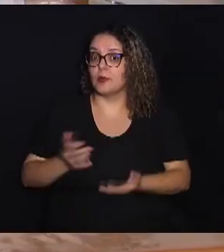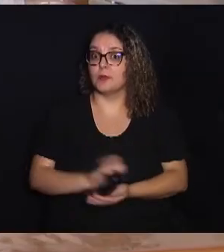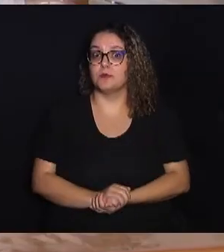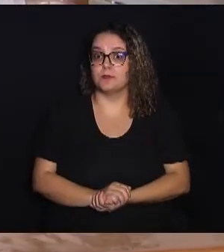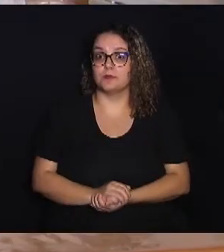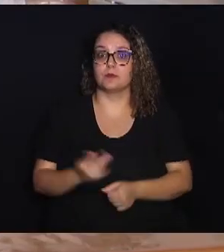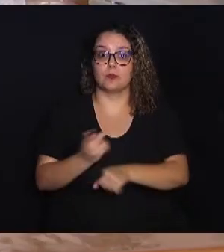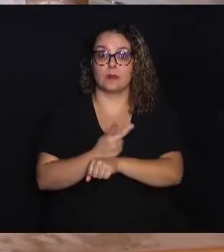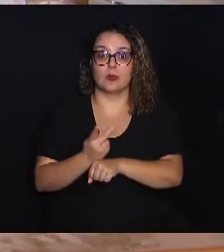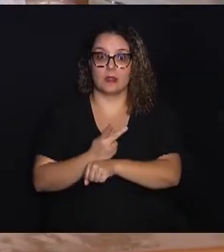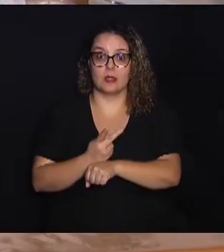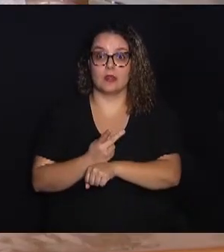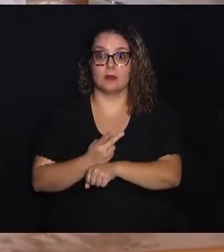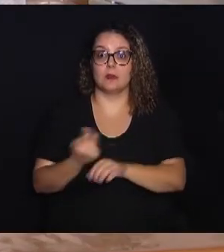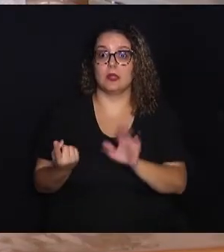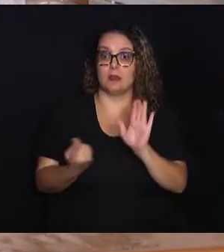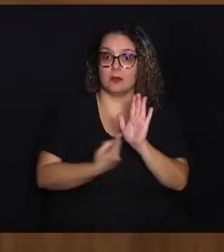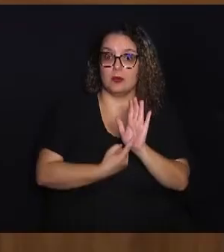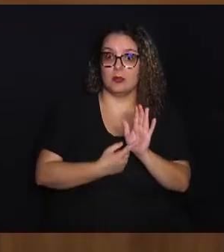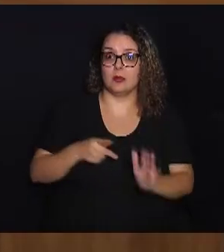nozinho.